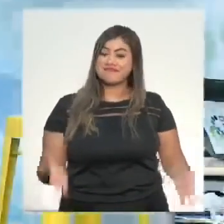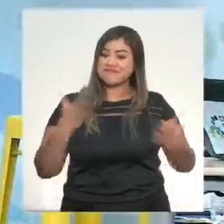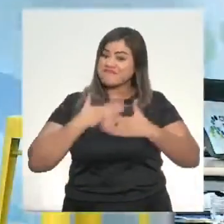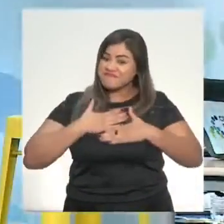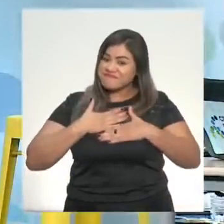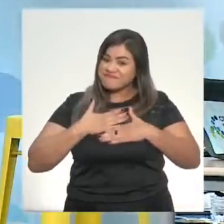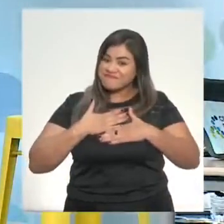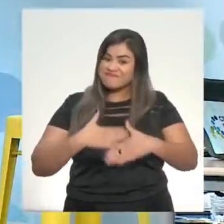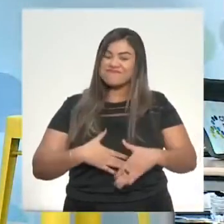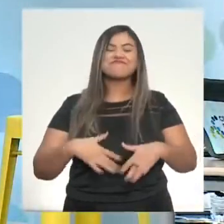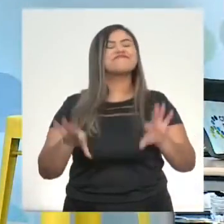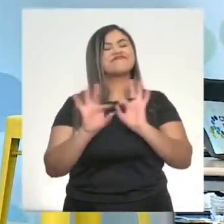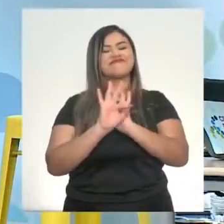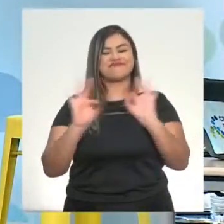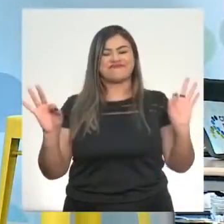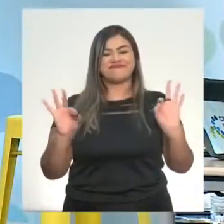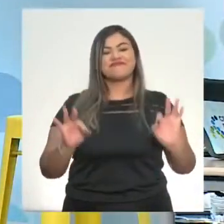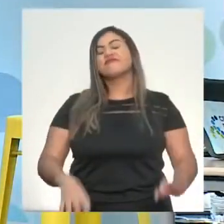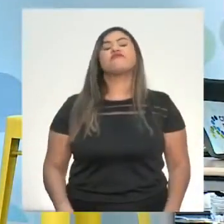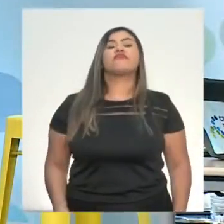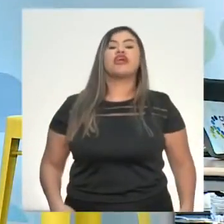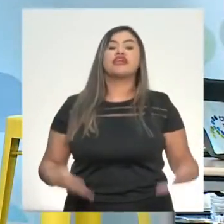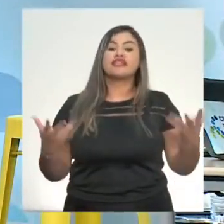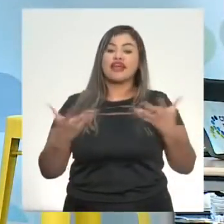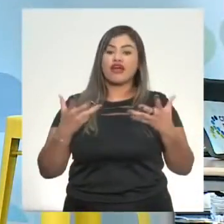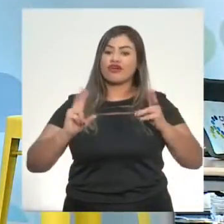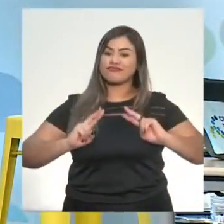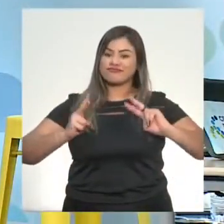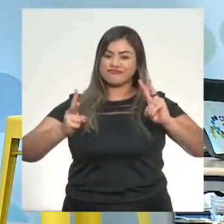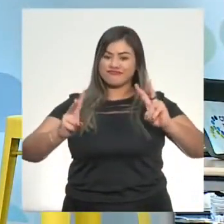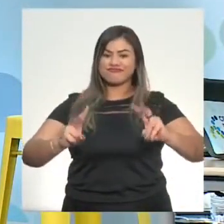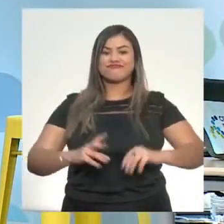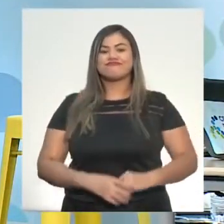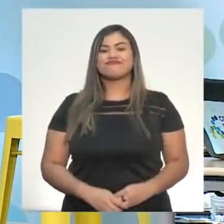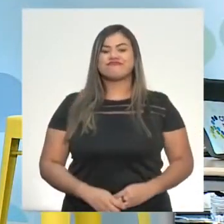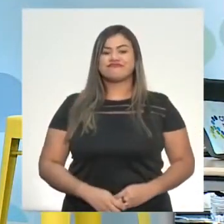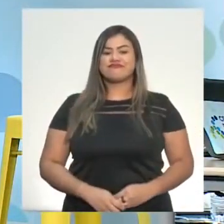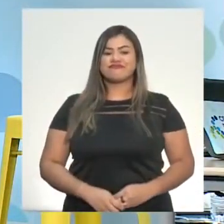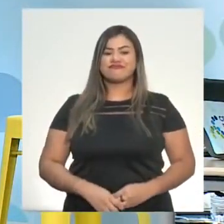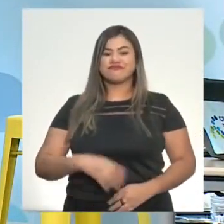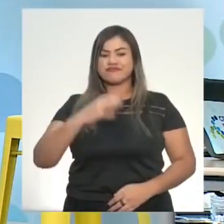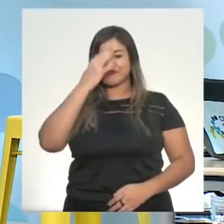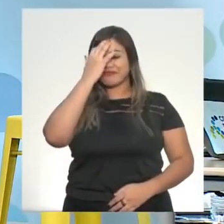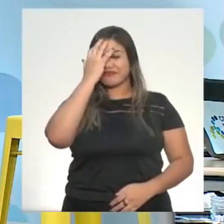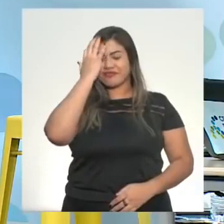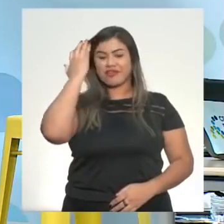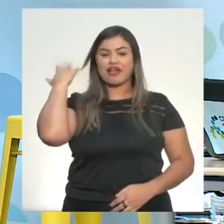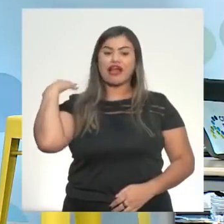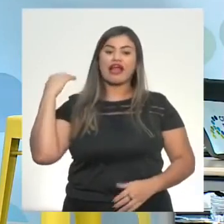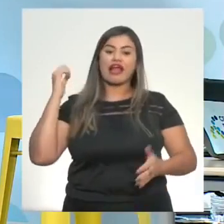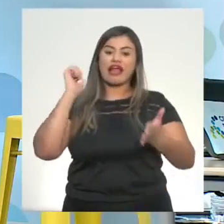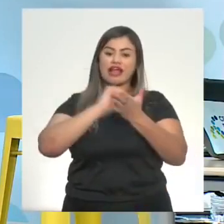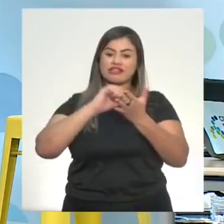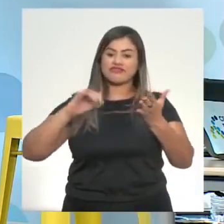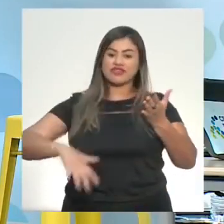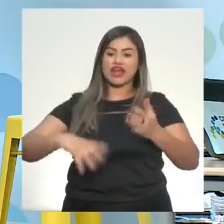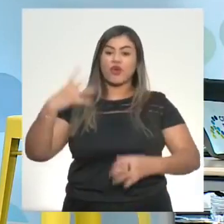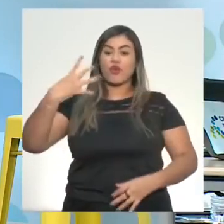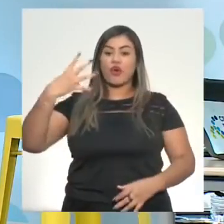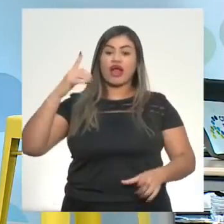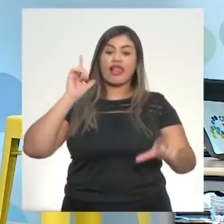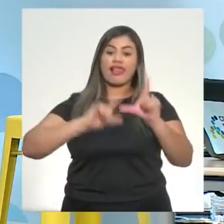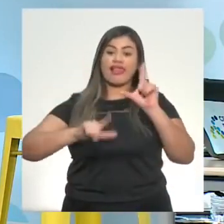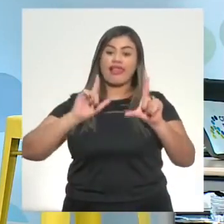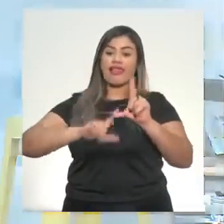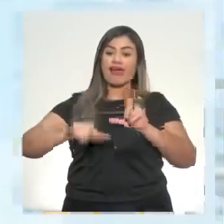Tranquilos? Ótimo! Então, vamos continuar? Agora vem a atividade 4, letra A, que